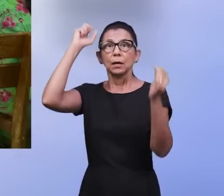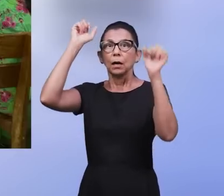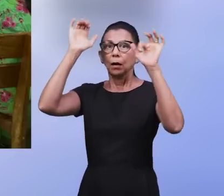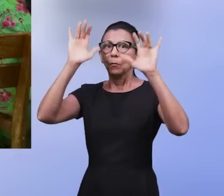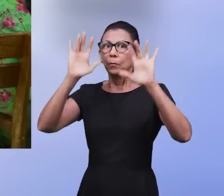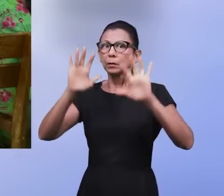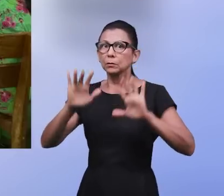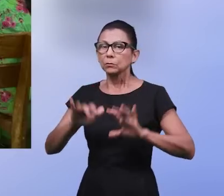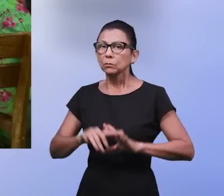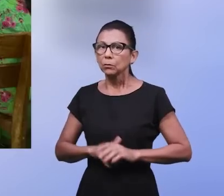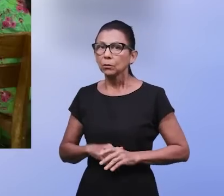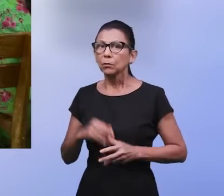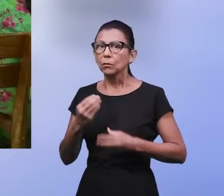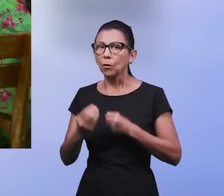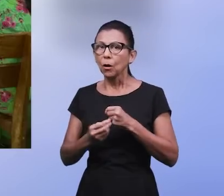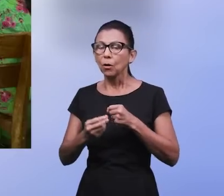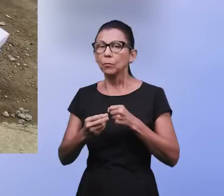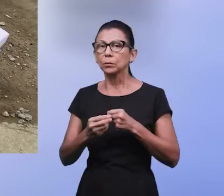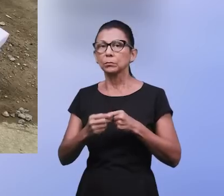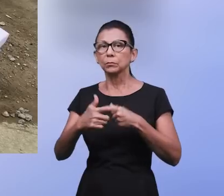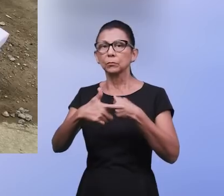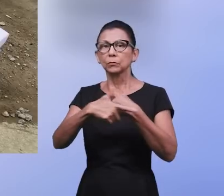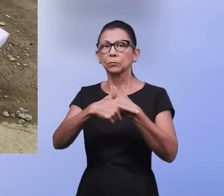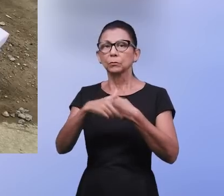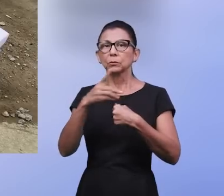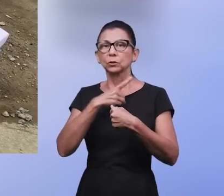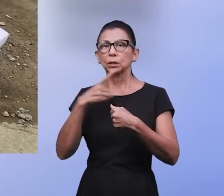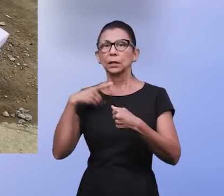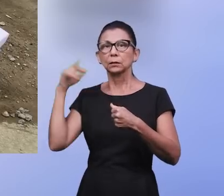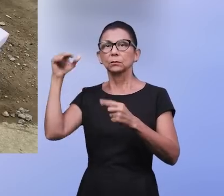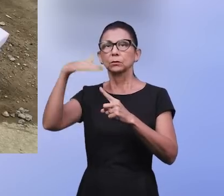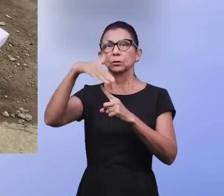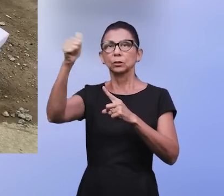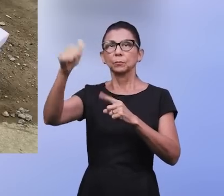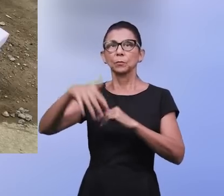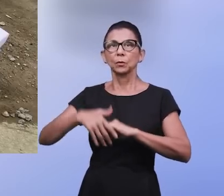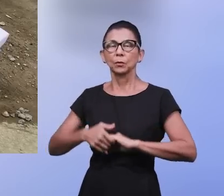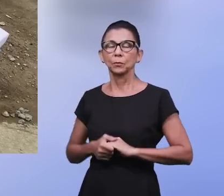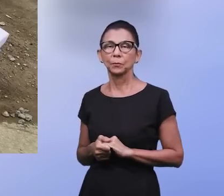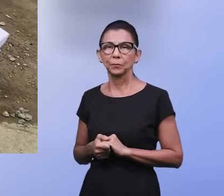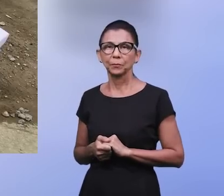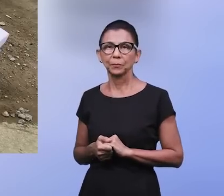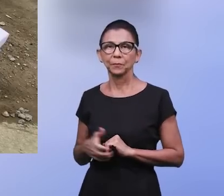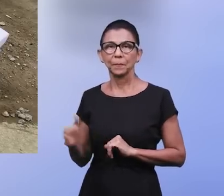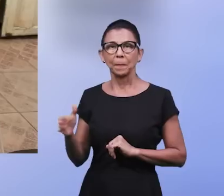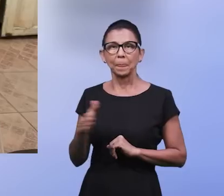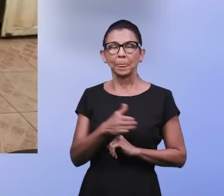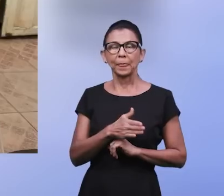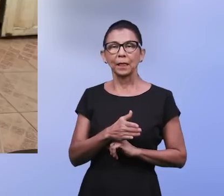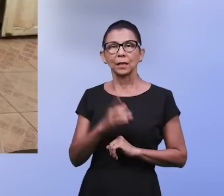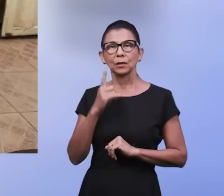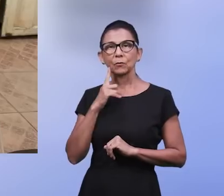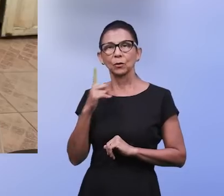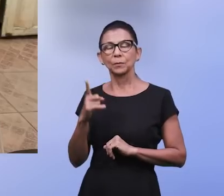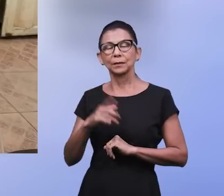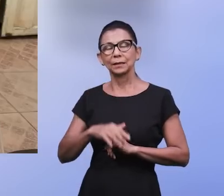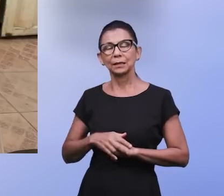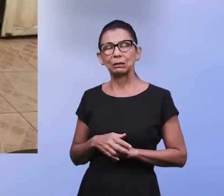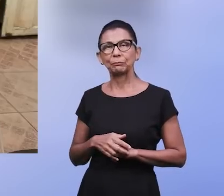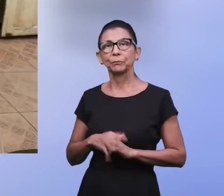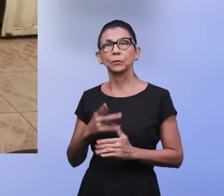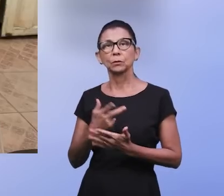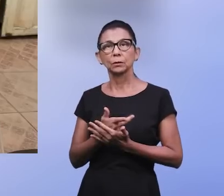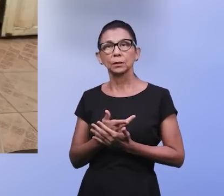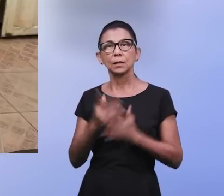igreja com o levantamento de um diácono. Agora vamos para Coronel Fabriciano. Na igreja Caladinho de Baixo, foi realizada